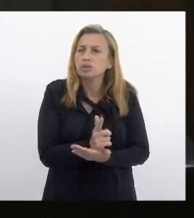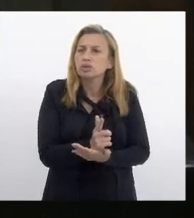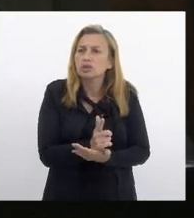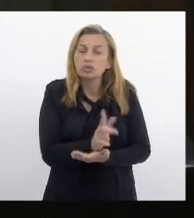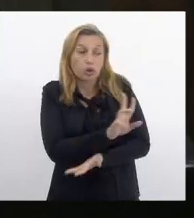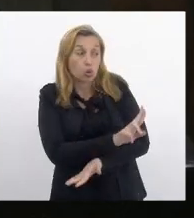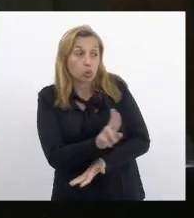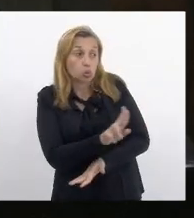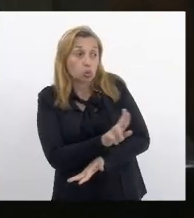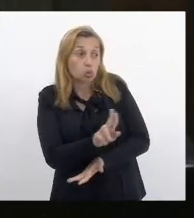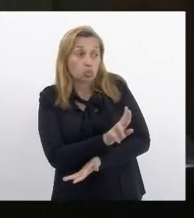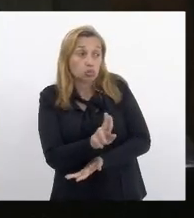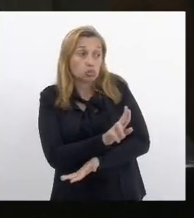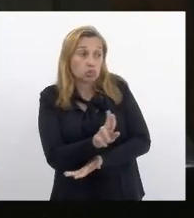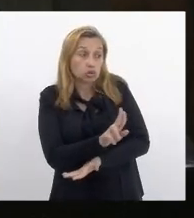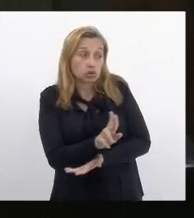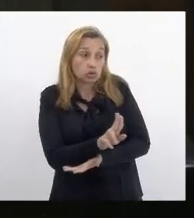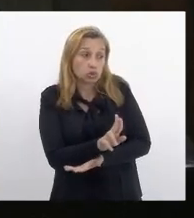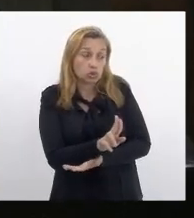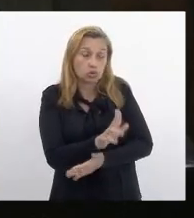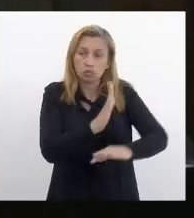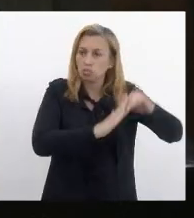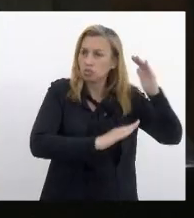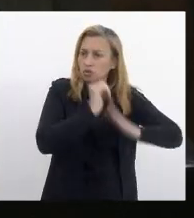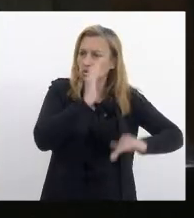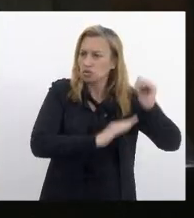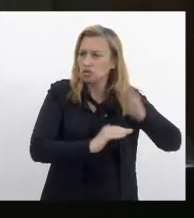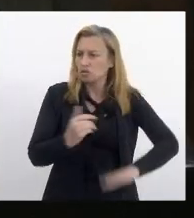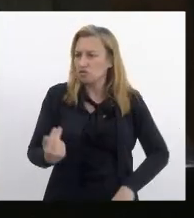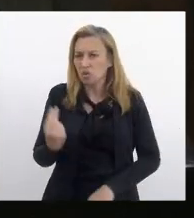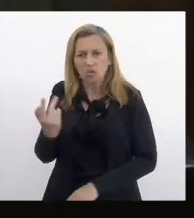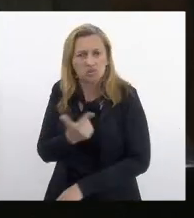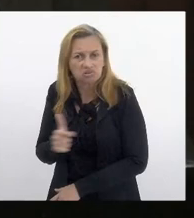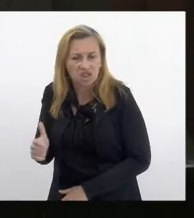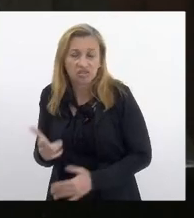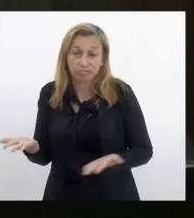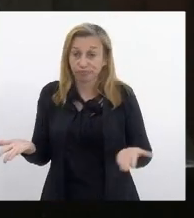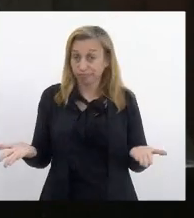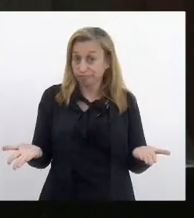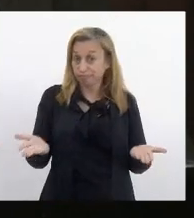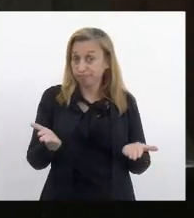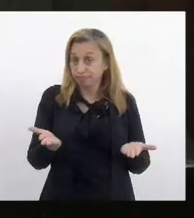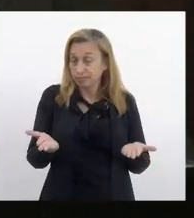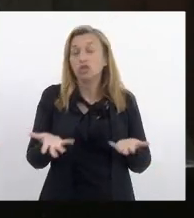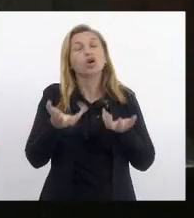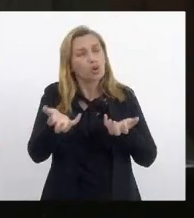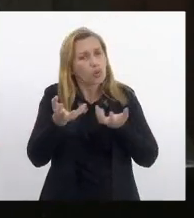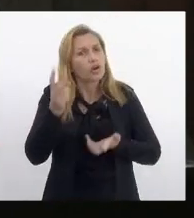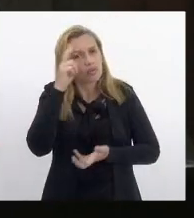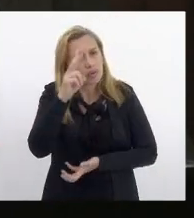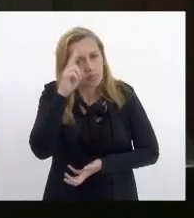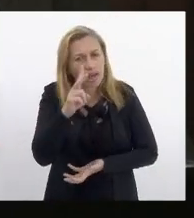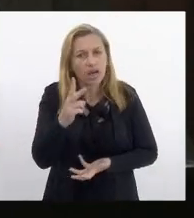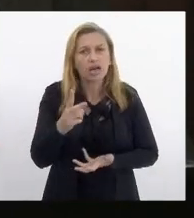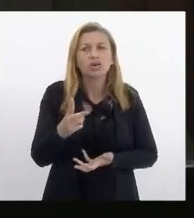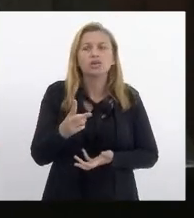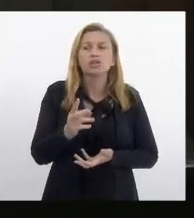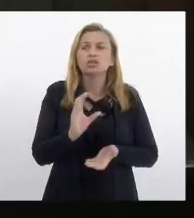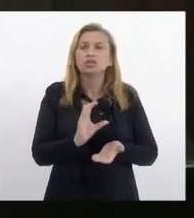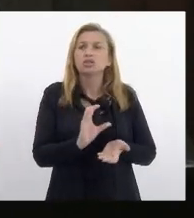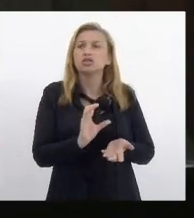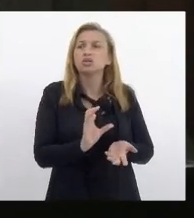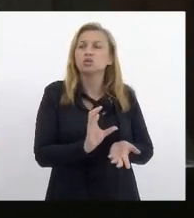pelo nome, ou no nome do profissional, não vai valer também. Então, eu quero lembrar que o